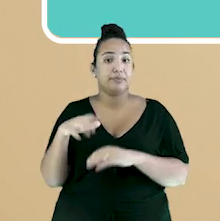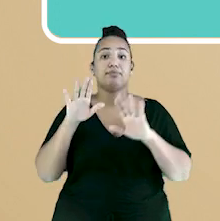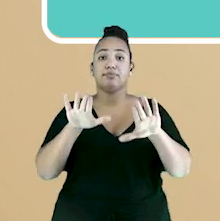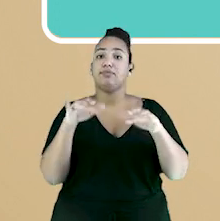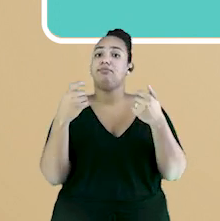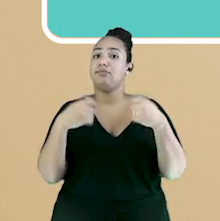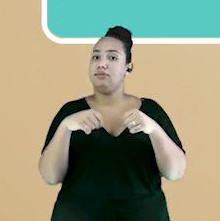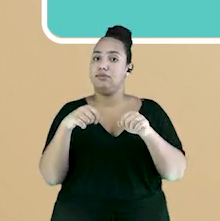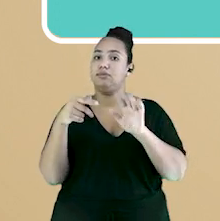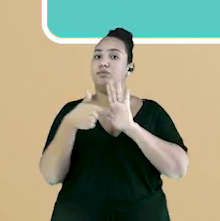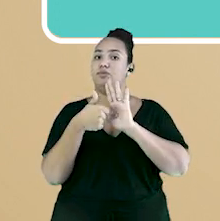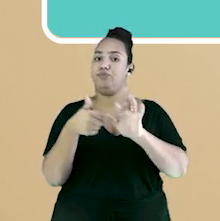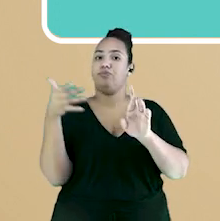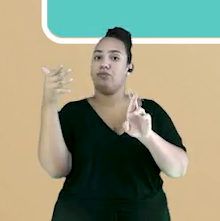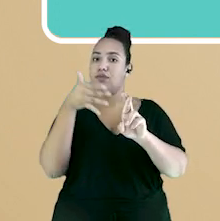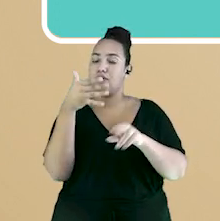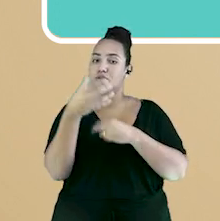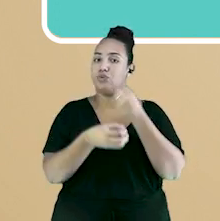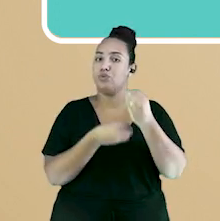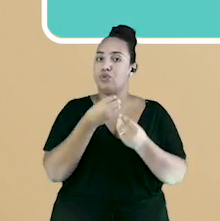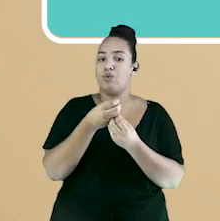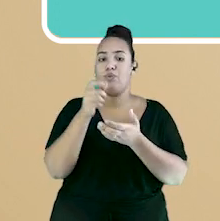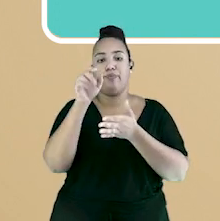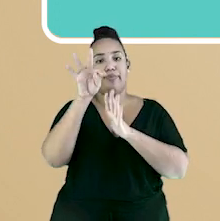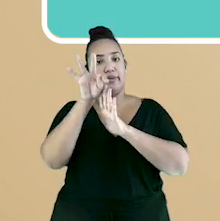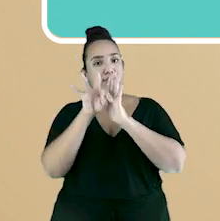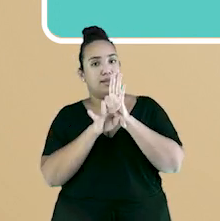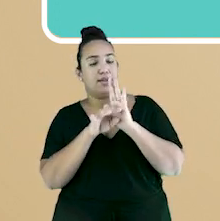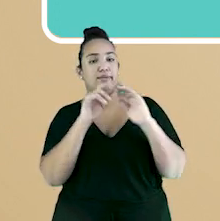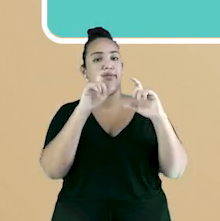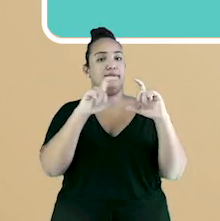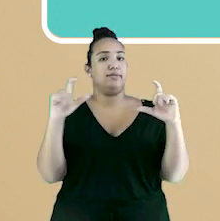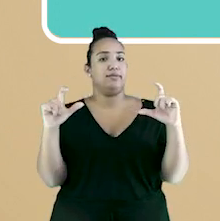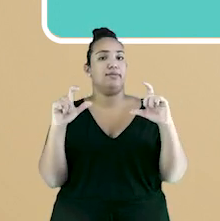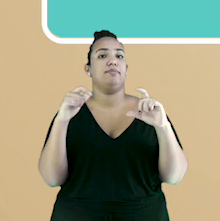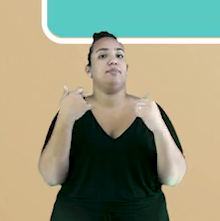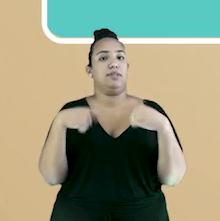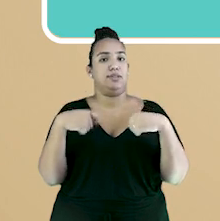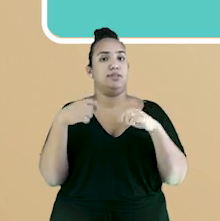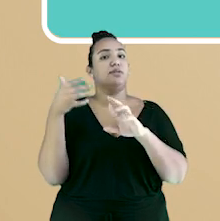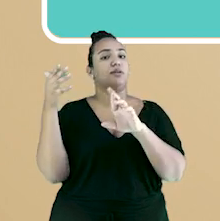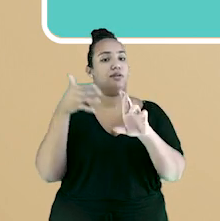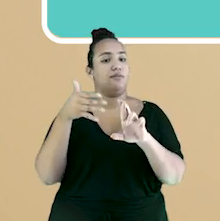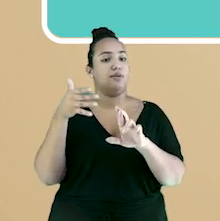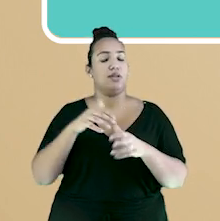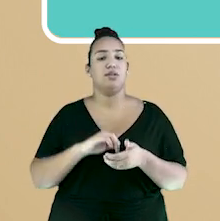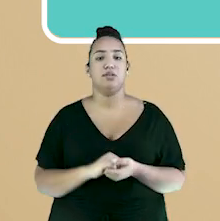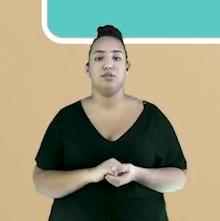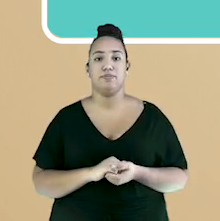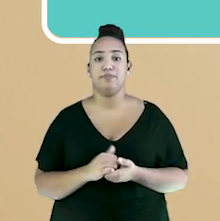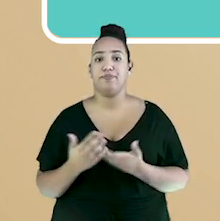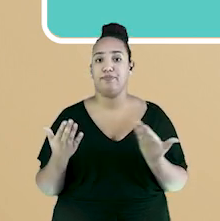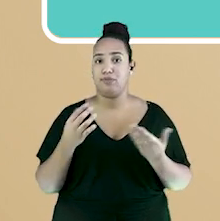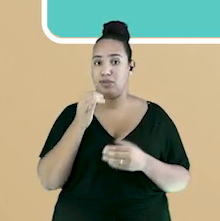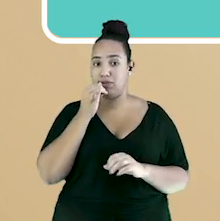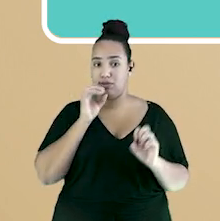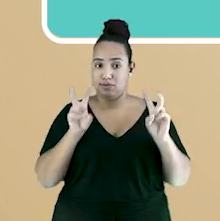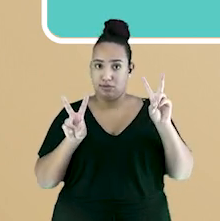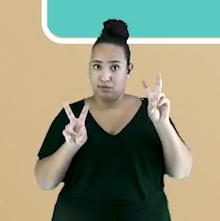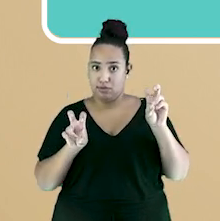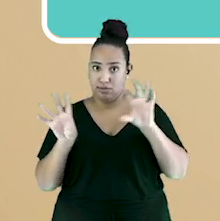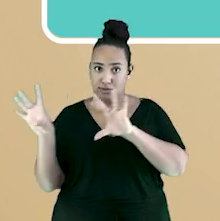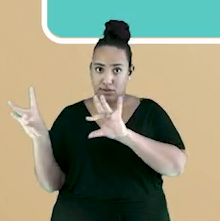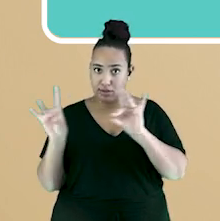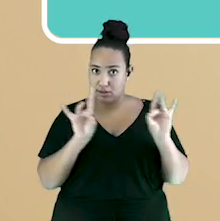veio as suas inspirações para a produção do texto, desenho, tirinha, etc. Já na citação, tanto direta quanto